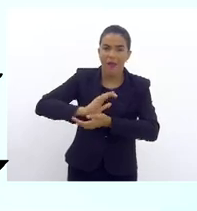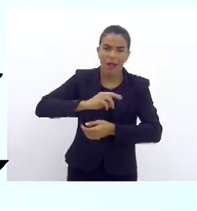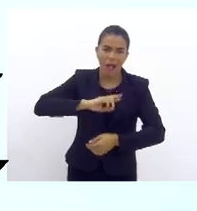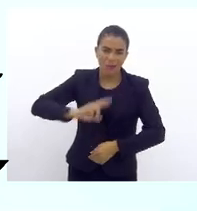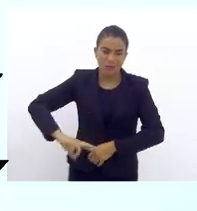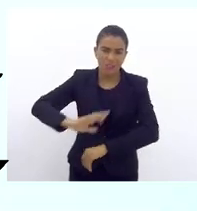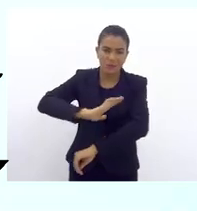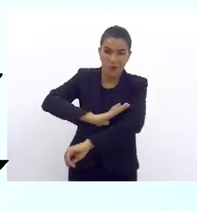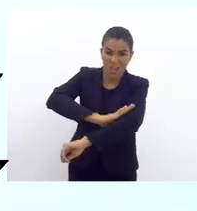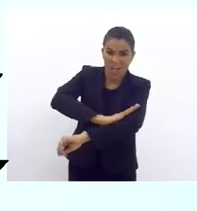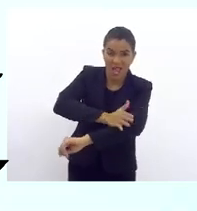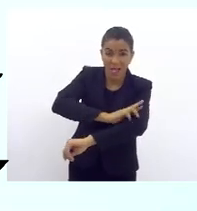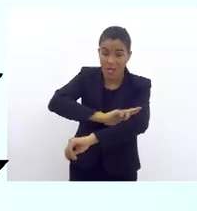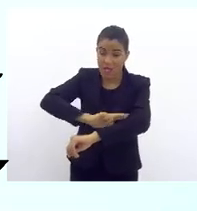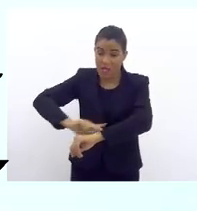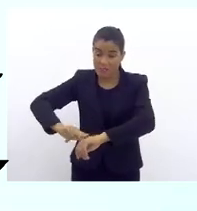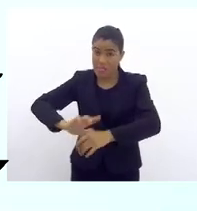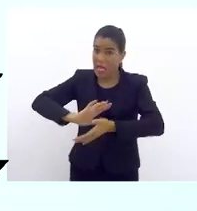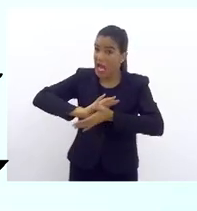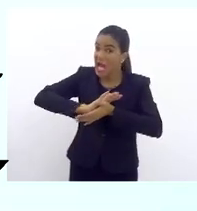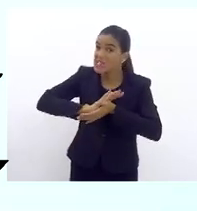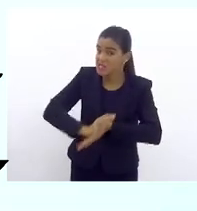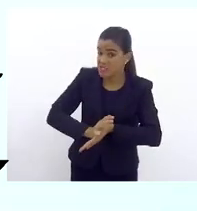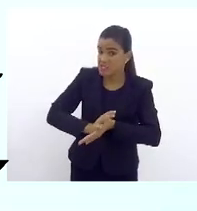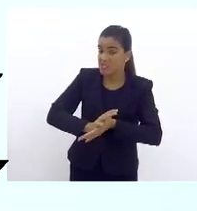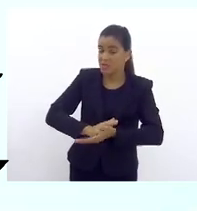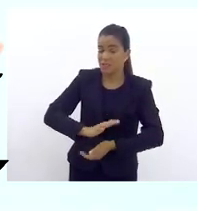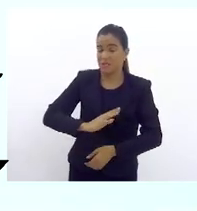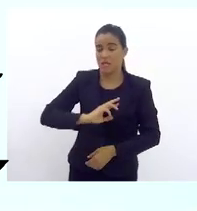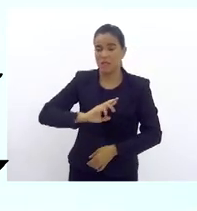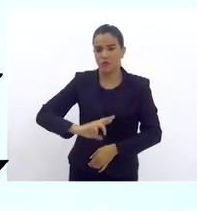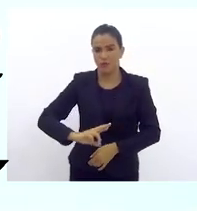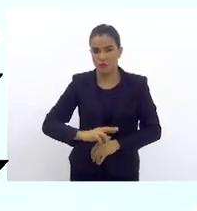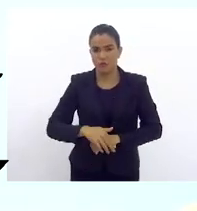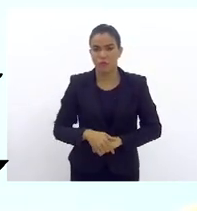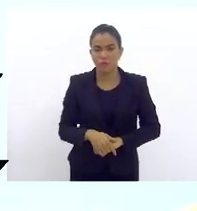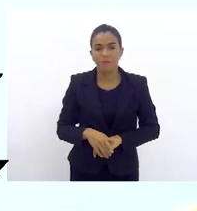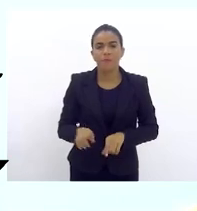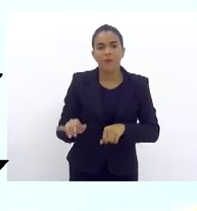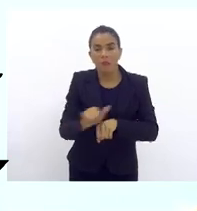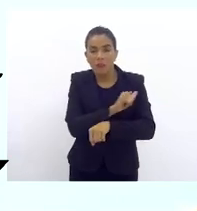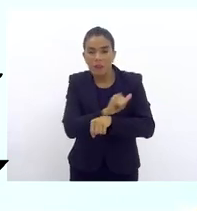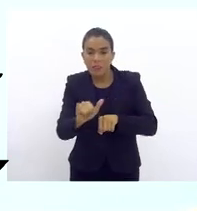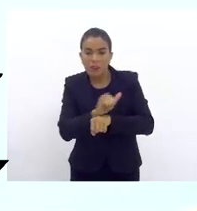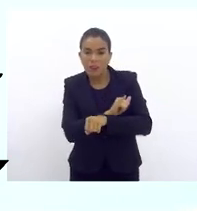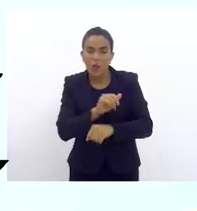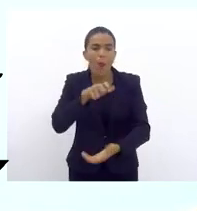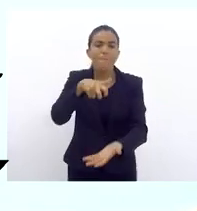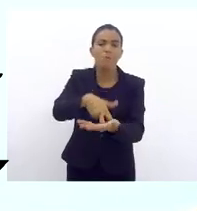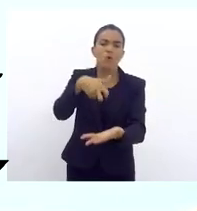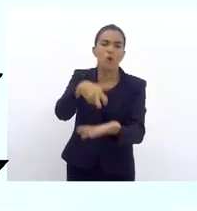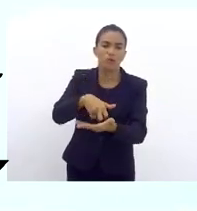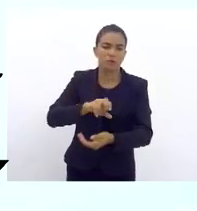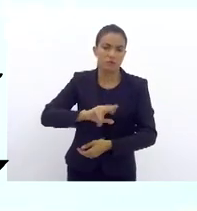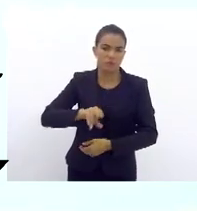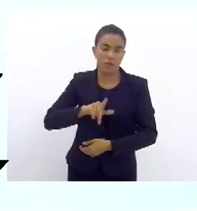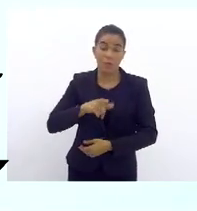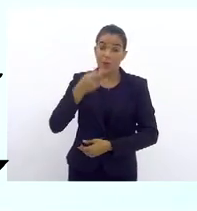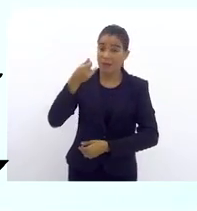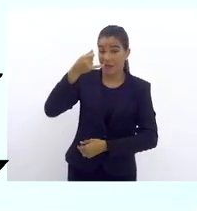ao racismo religioso e criando mecanismos não só punitivos mas sobretudo